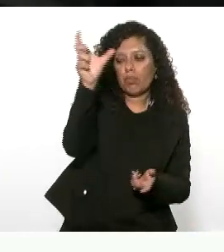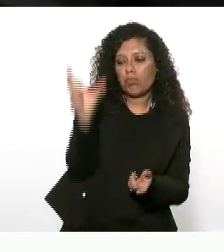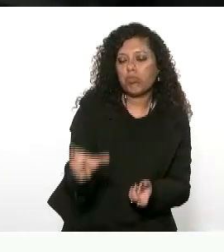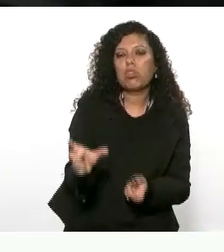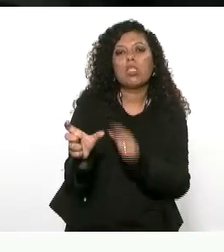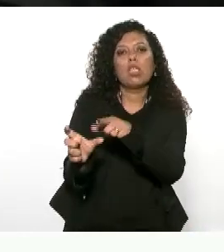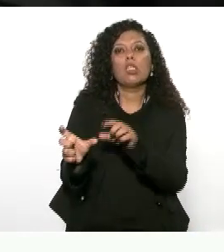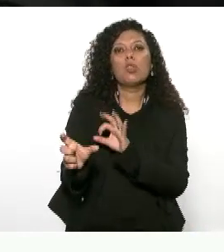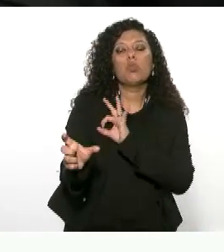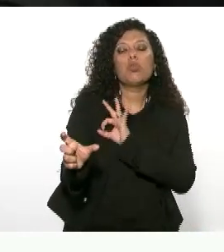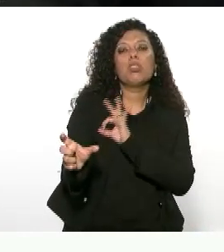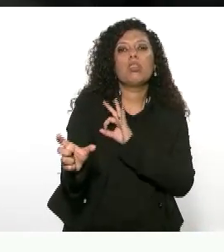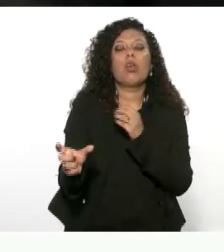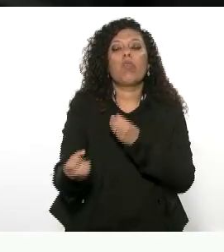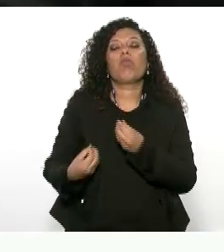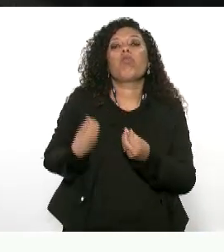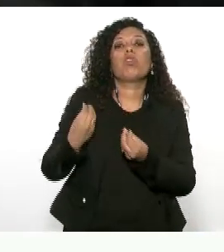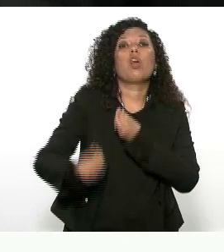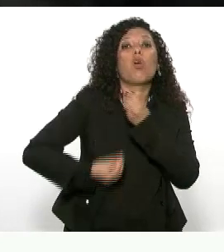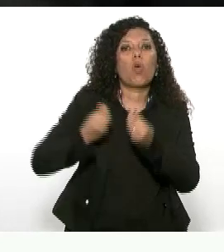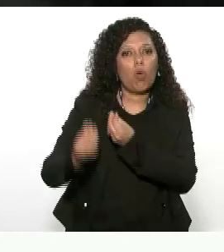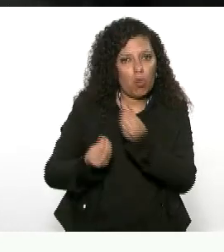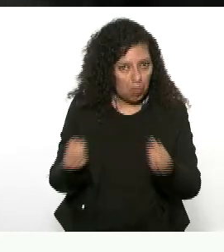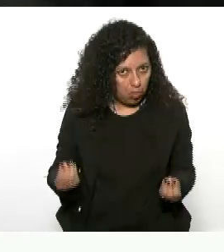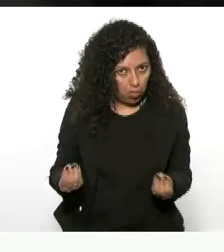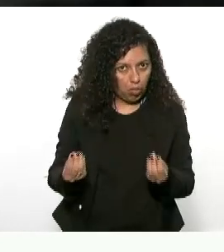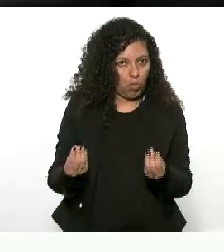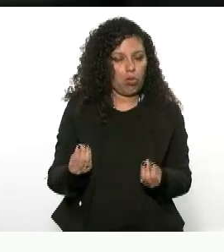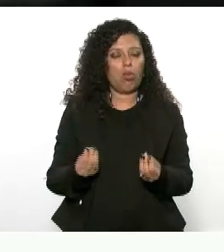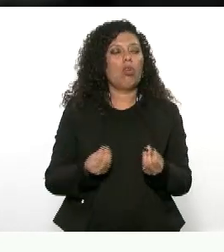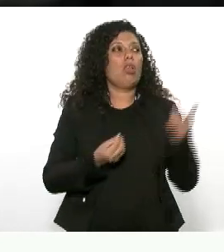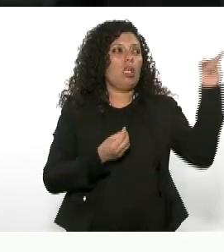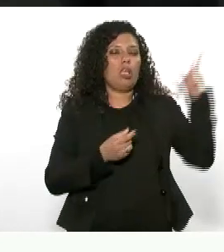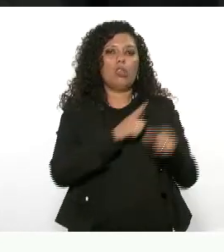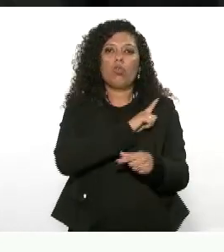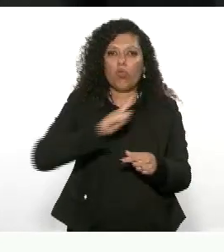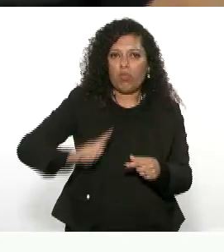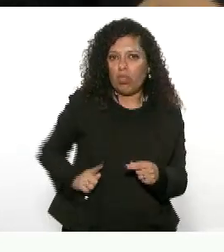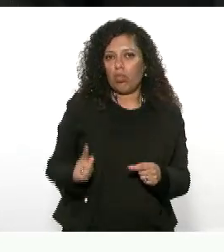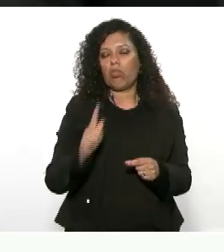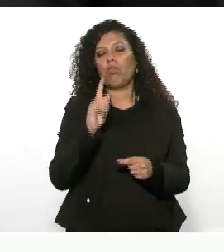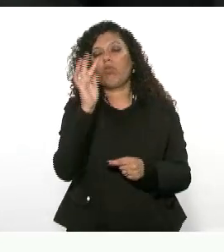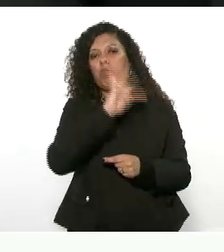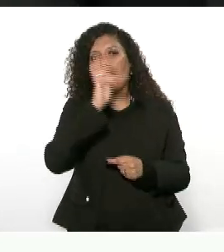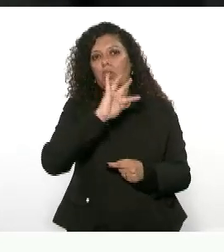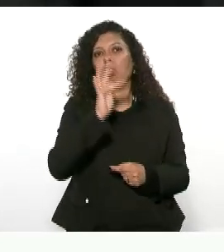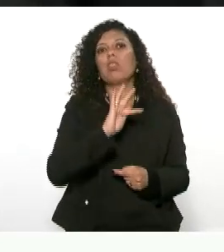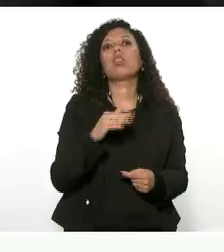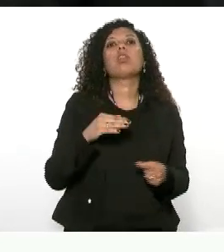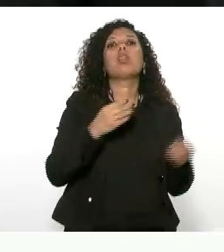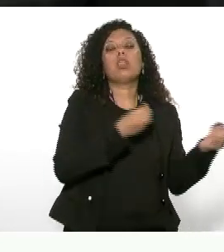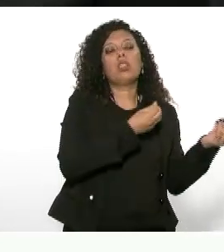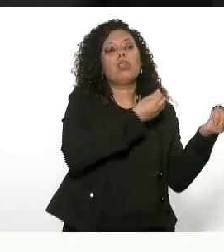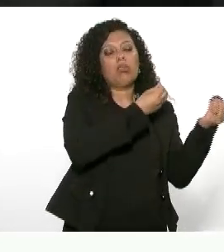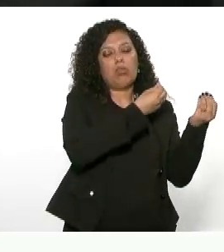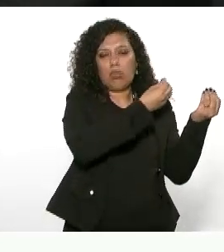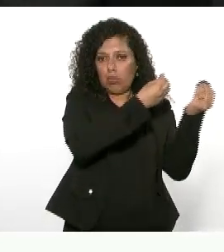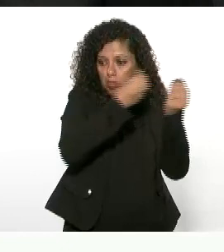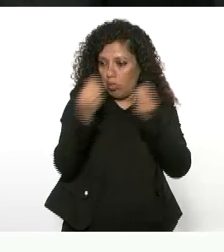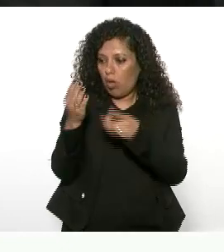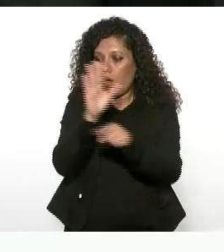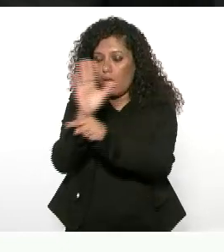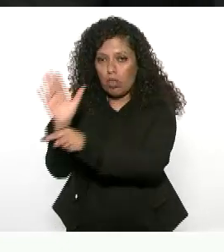com algumas unidades de saúde itinerantes que foram entregues pelo governo federal para serem utilizadas na área de segurança pública. E